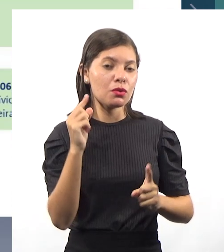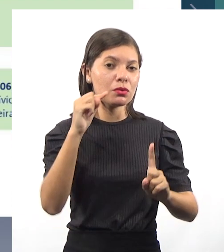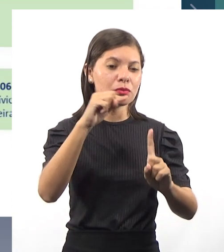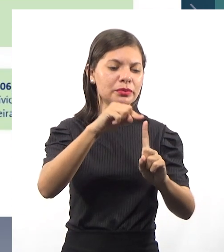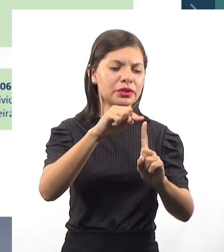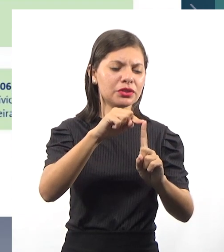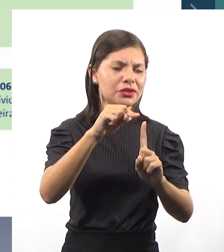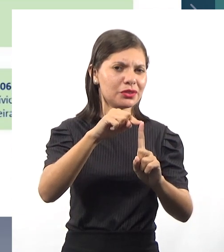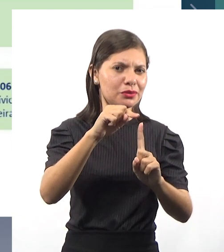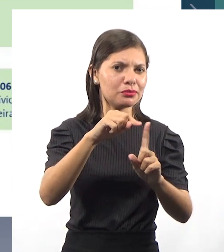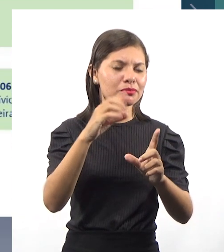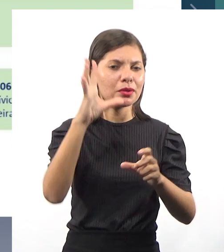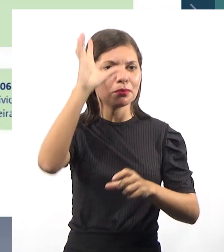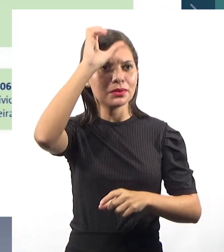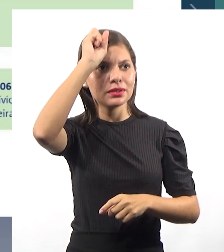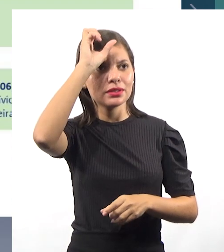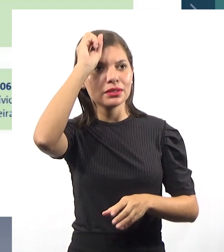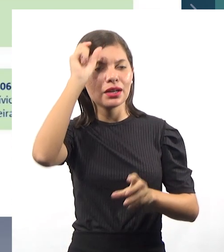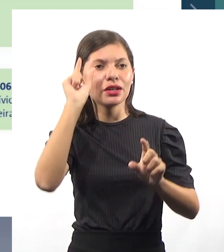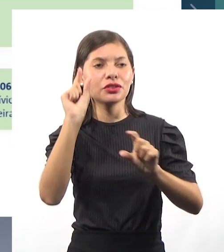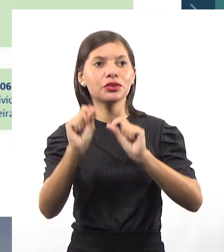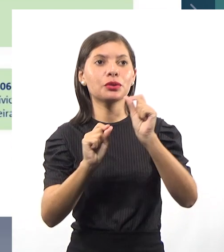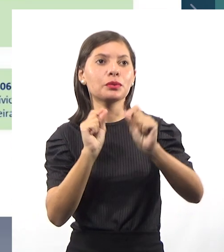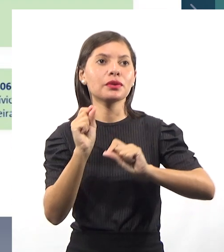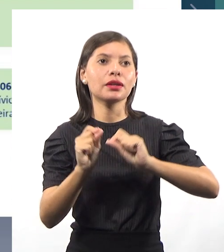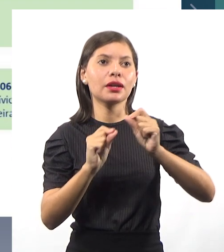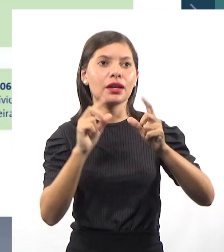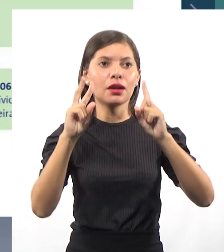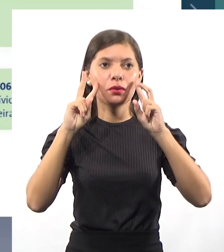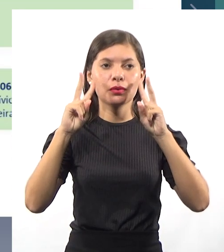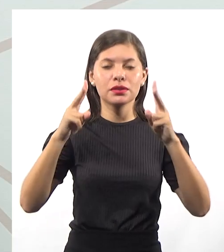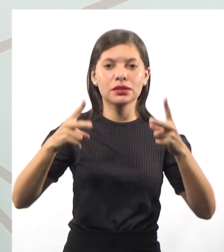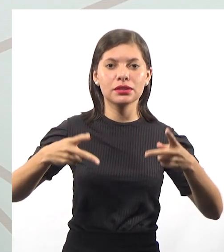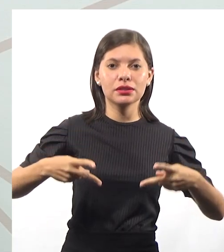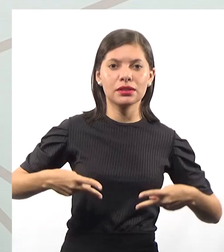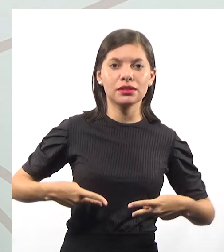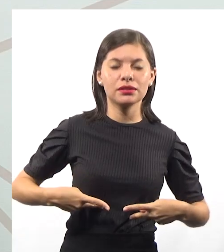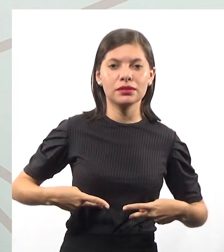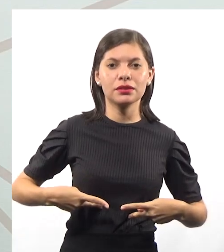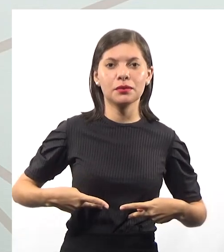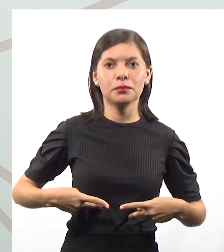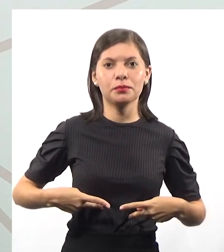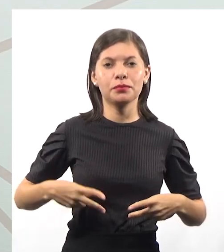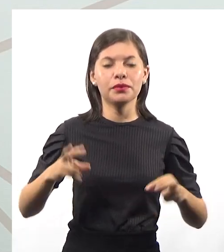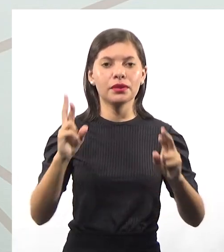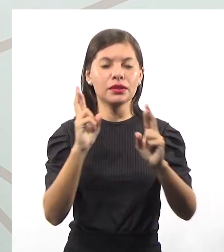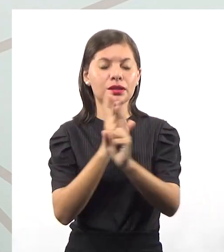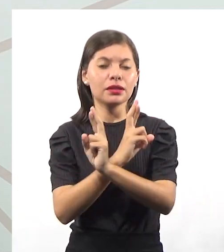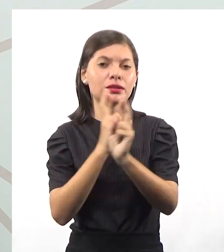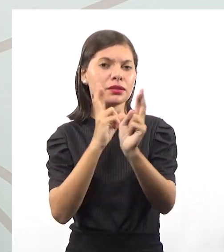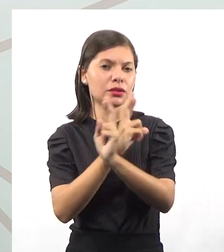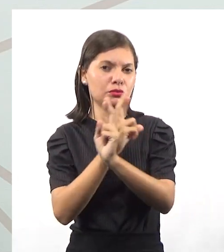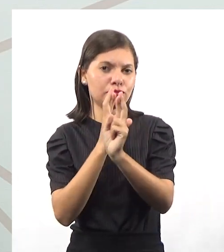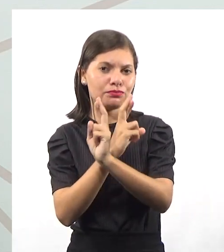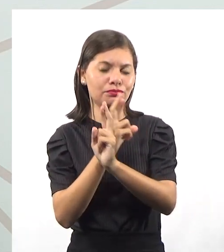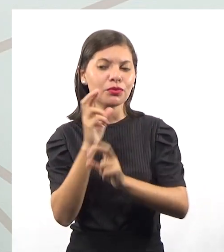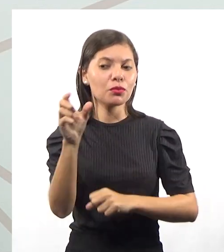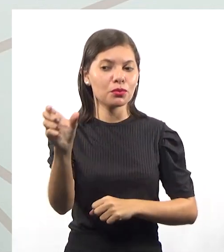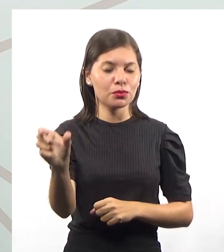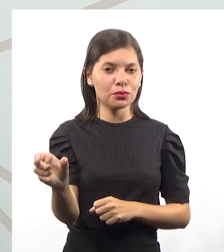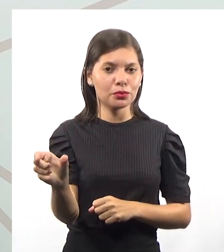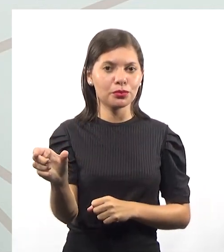só, um dos grandes objetivos de aprendizagem é justamente o reconhecer-se como indivíduo e essa relação com o